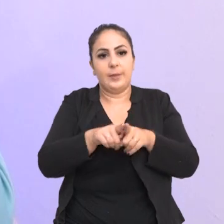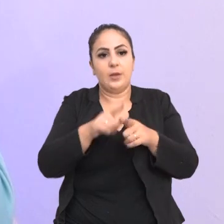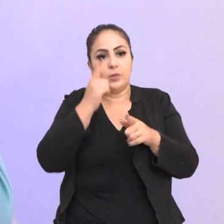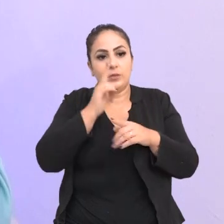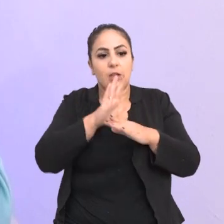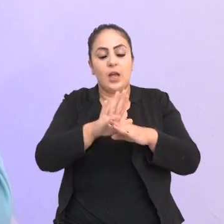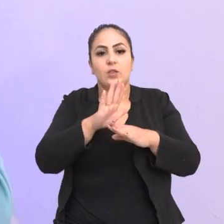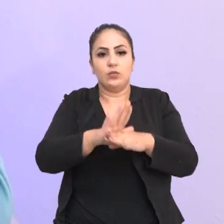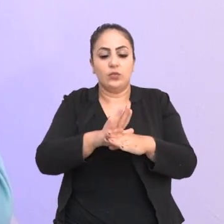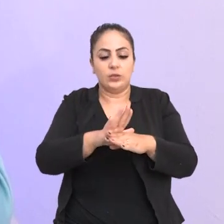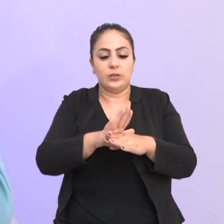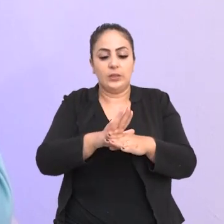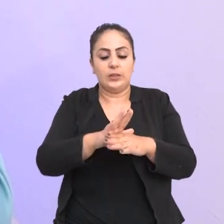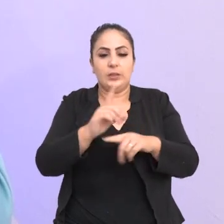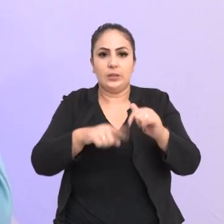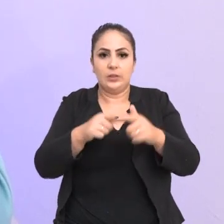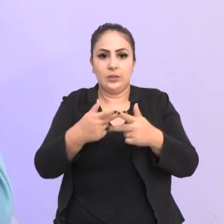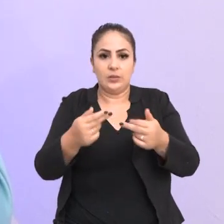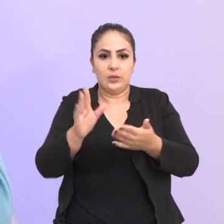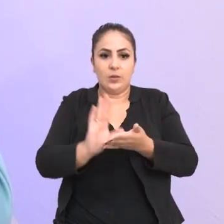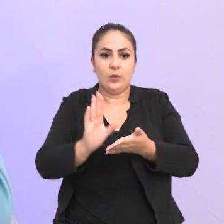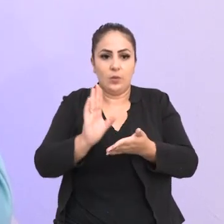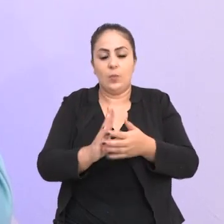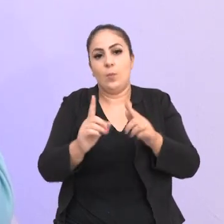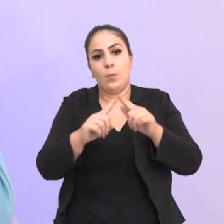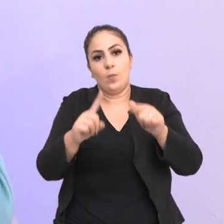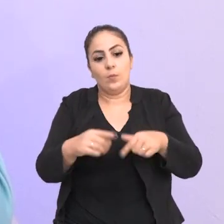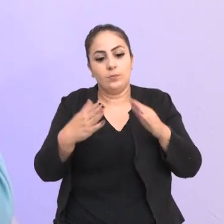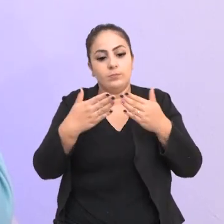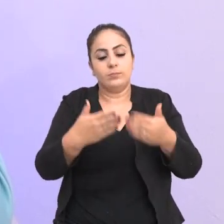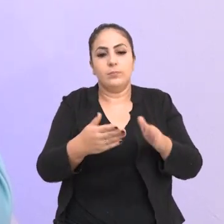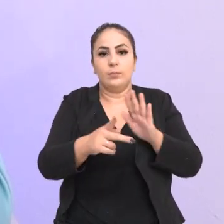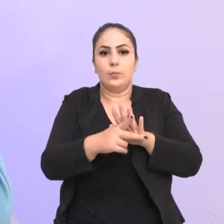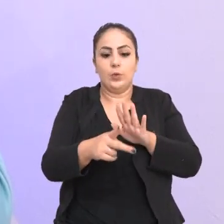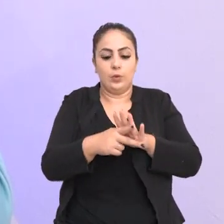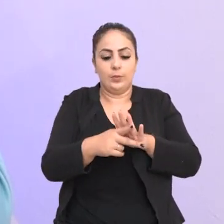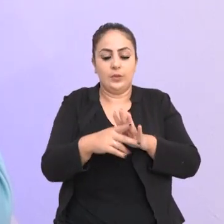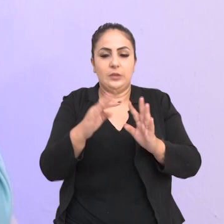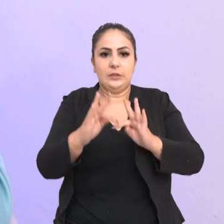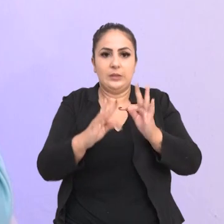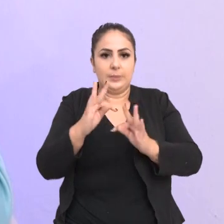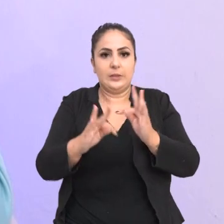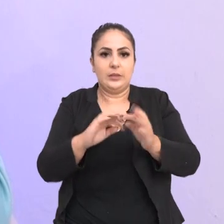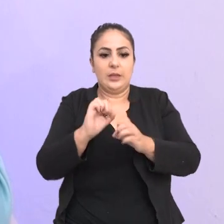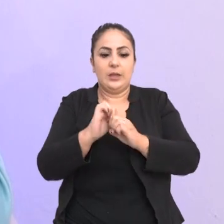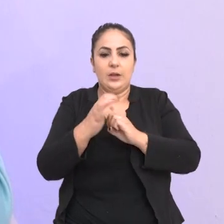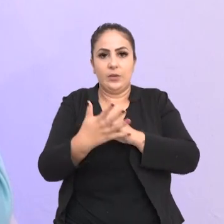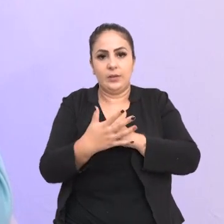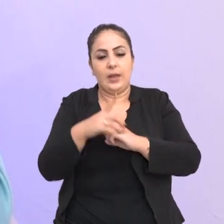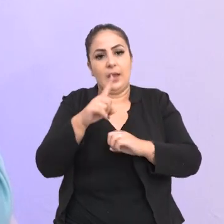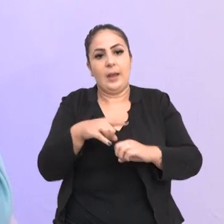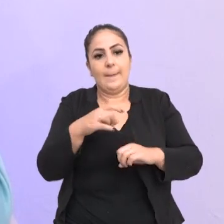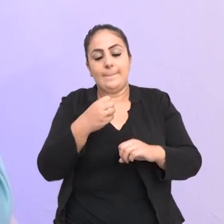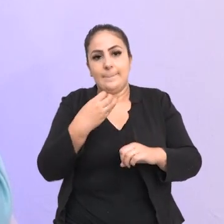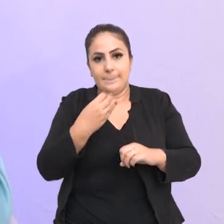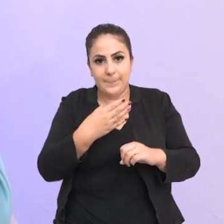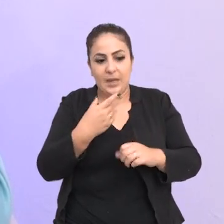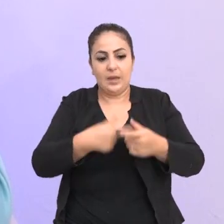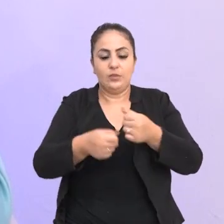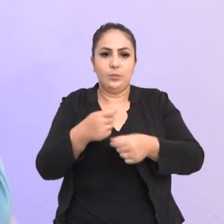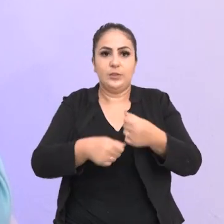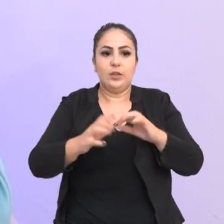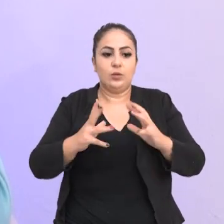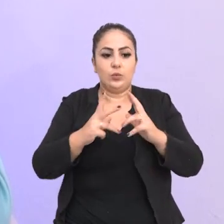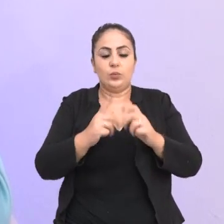também contribuir para que os recursos públicos que estão voltados ao tratamento da Covid sejam